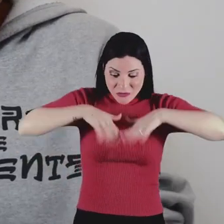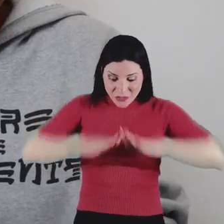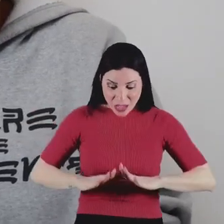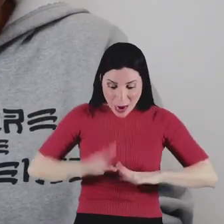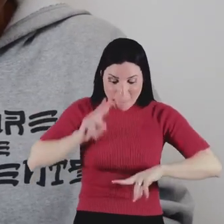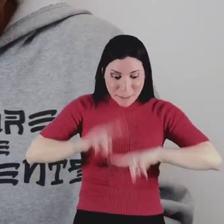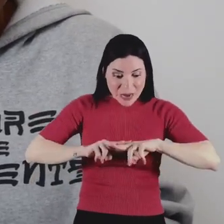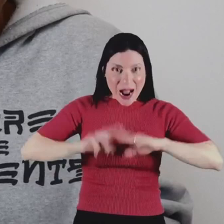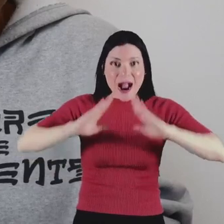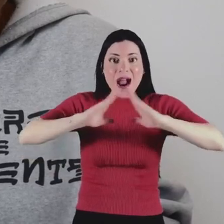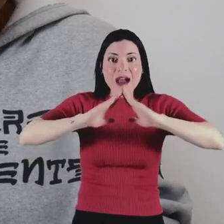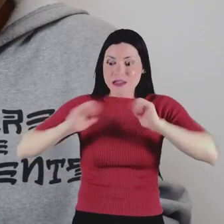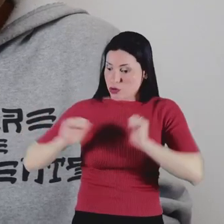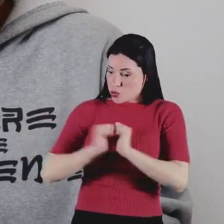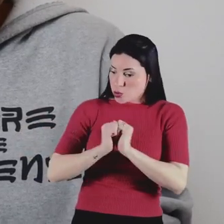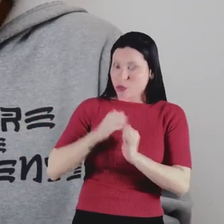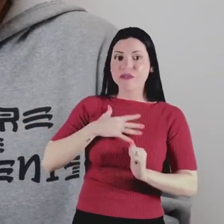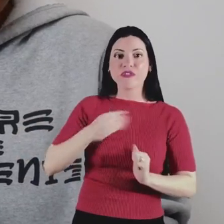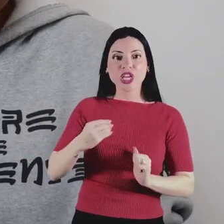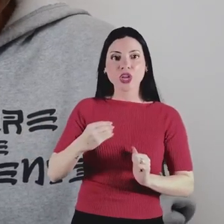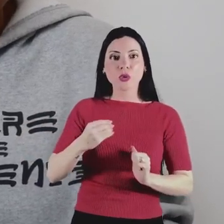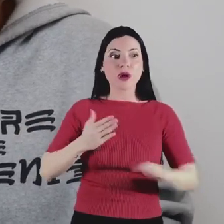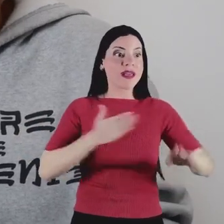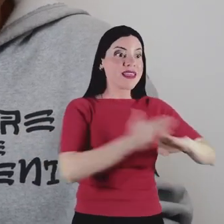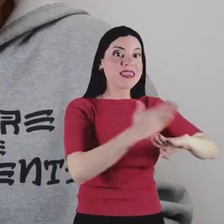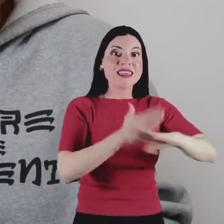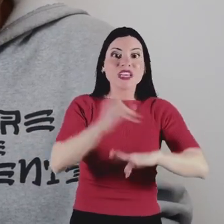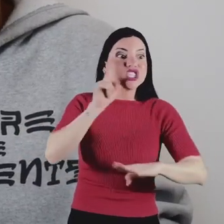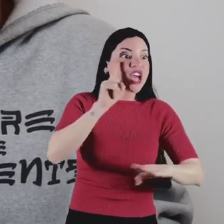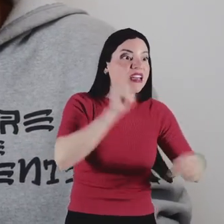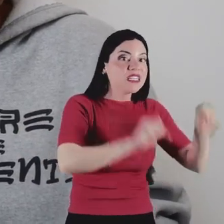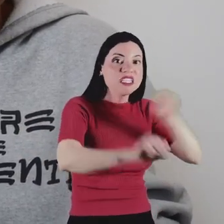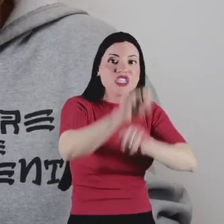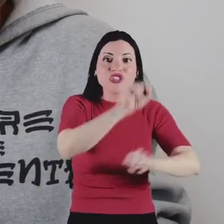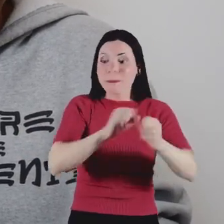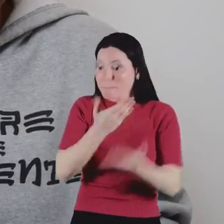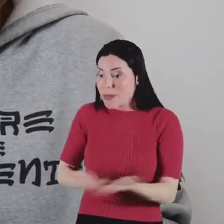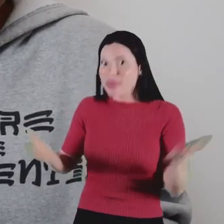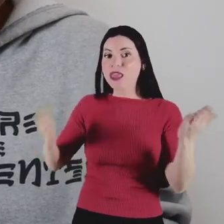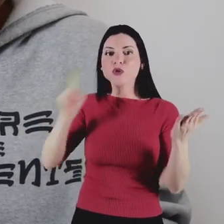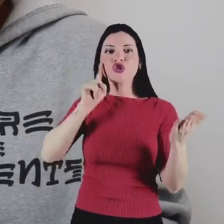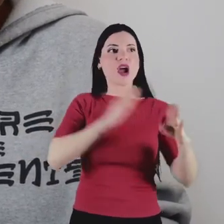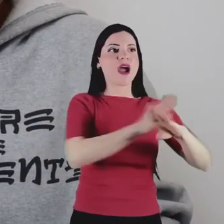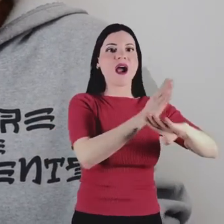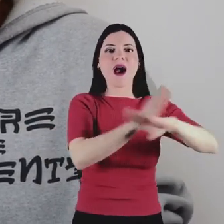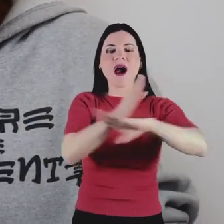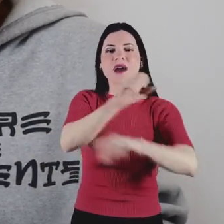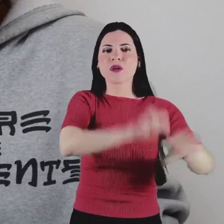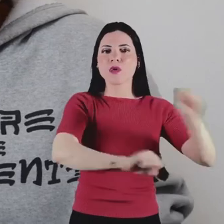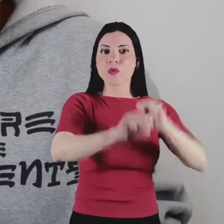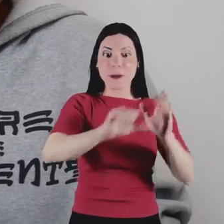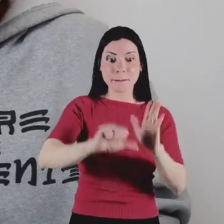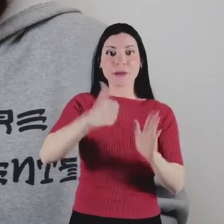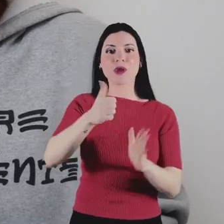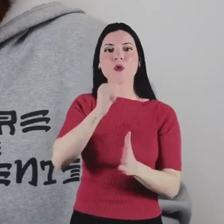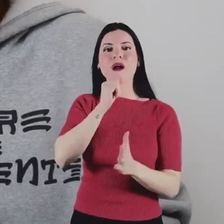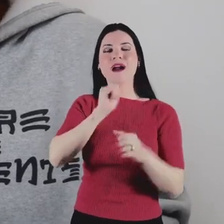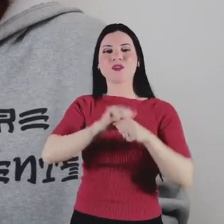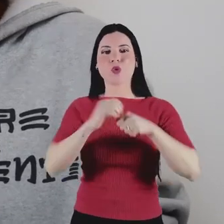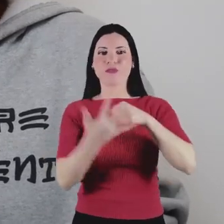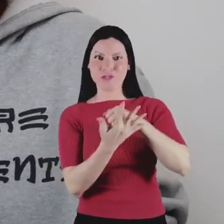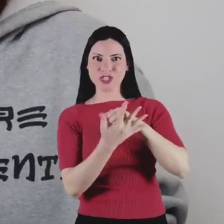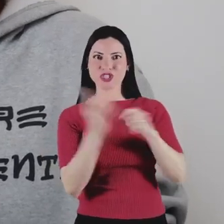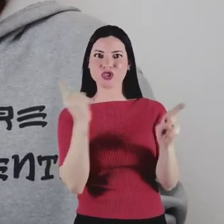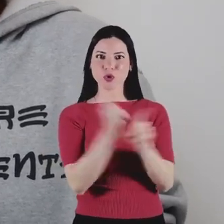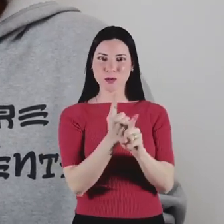se viu com os filhos em casa. Muitas que eram diaristas perdeu suas diárias. O primeiro caso de Covid que a gente